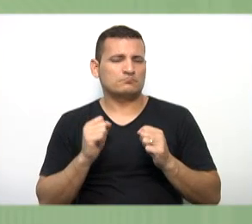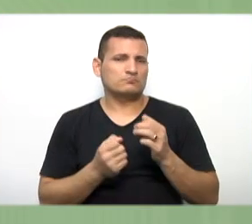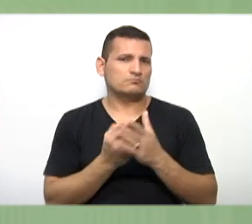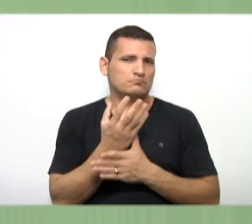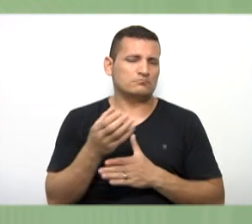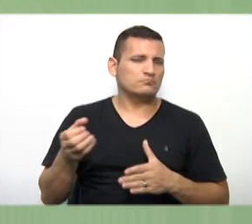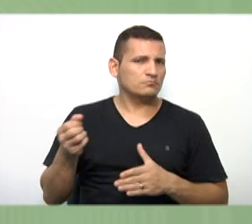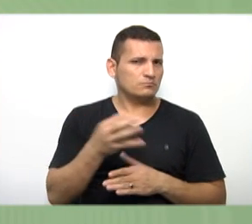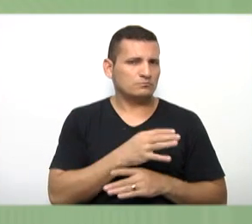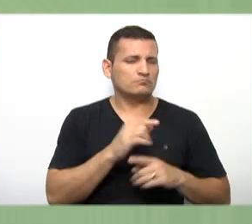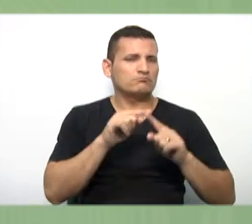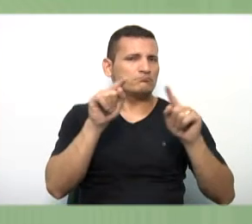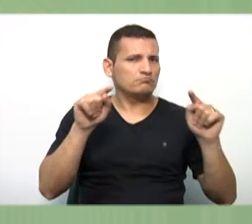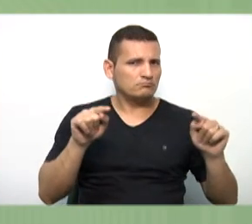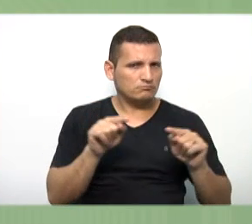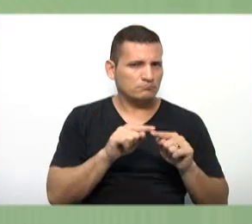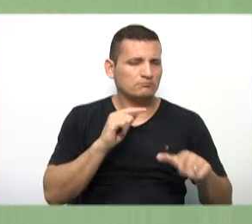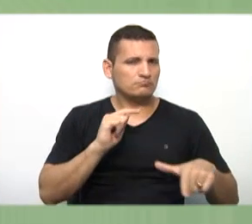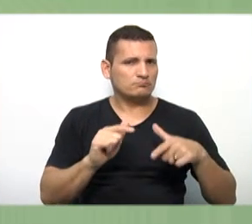pode relações